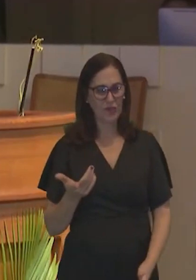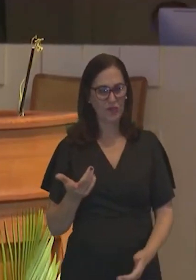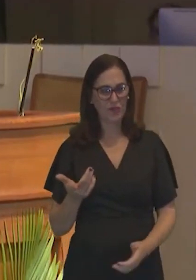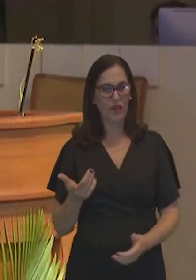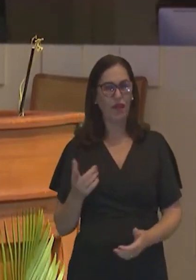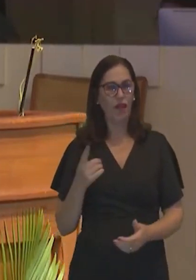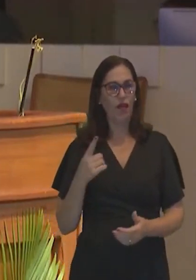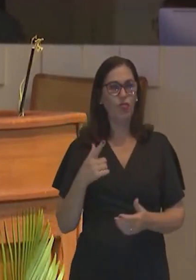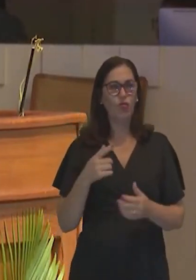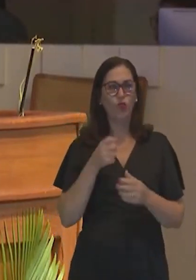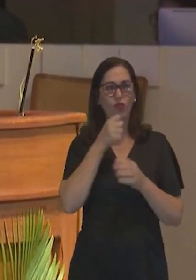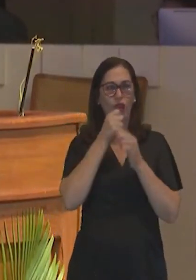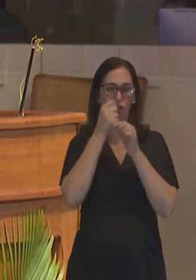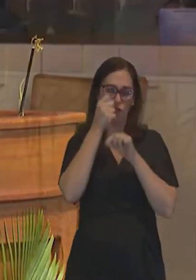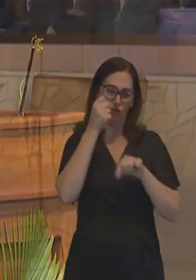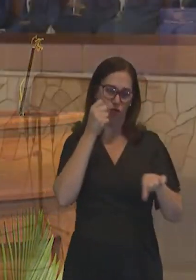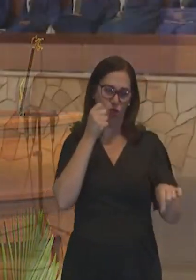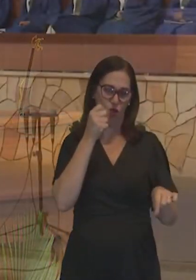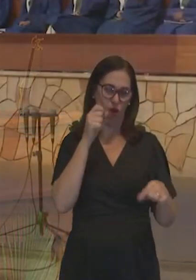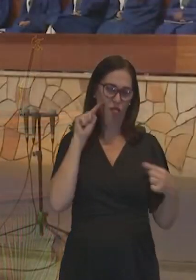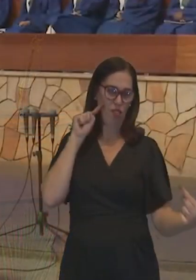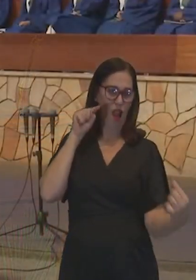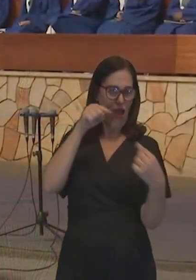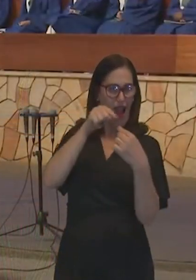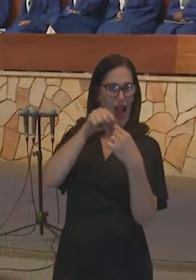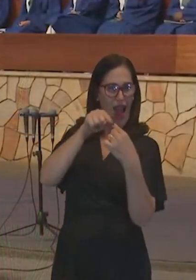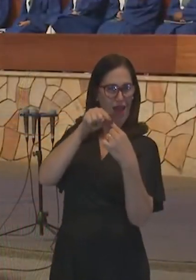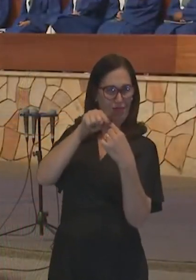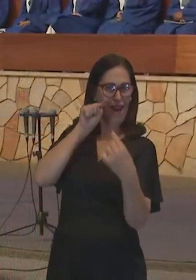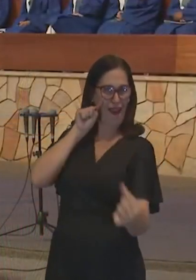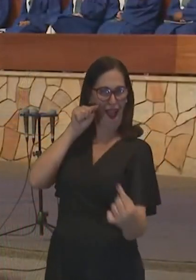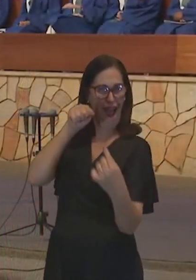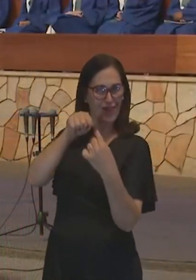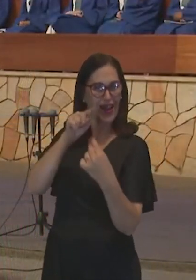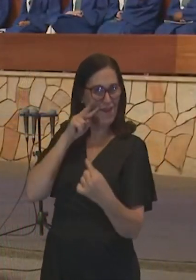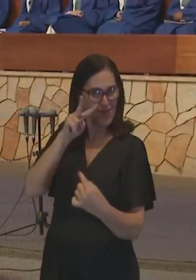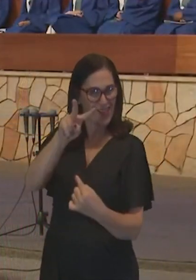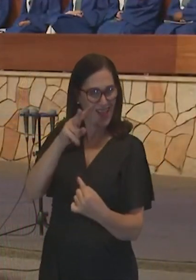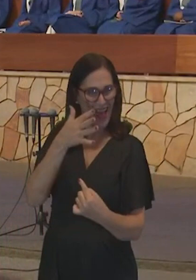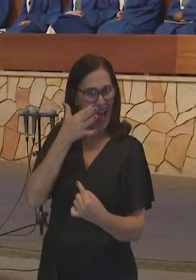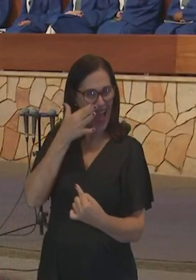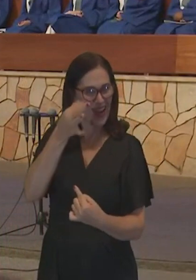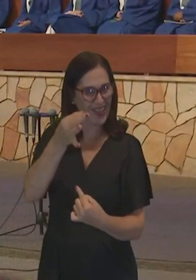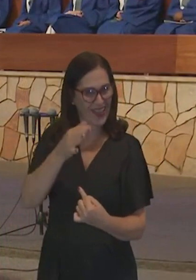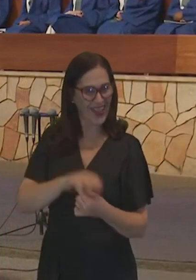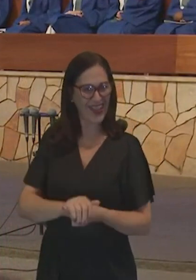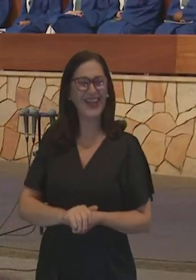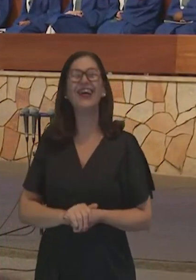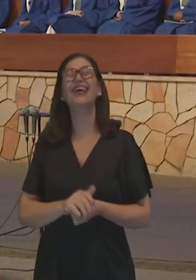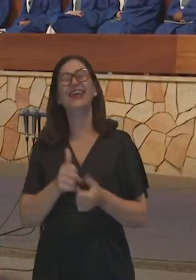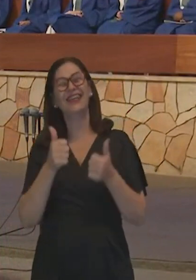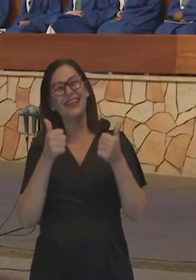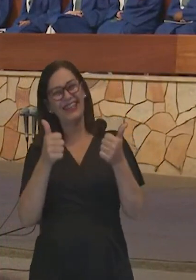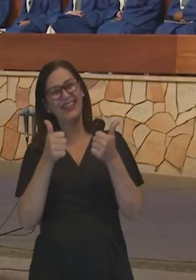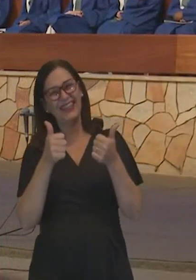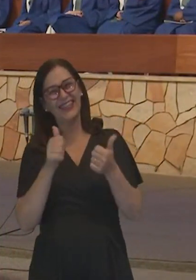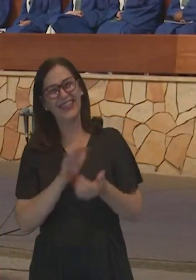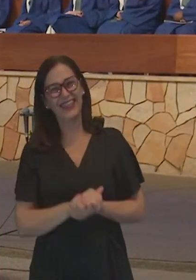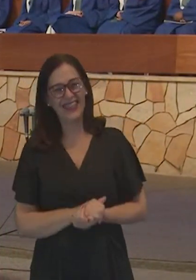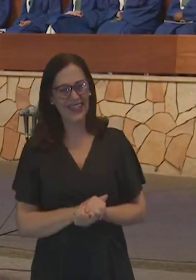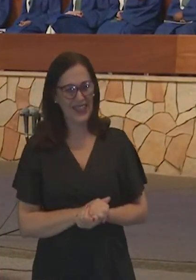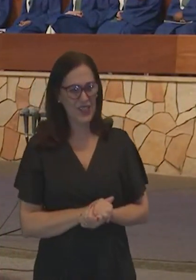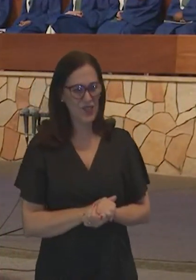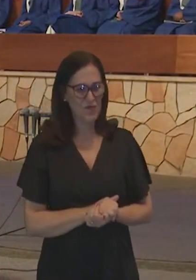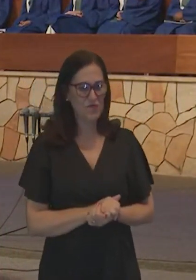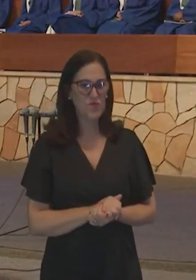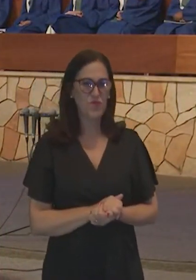sem fio, tá ligado? Tá ligado? É isso aí, né? Me